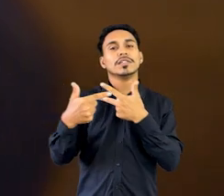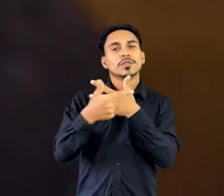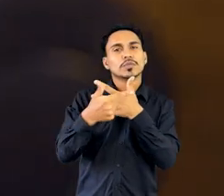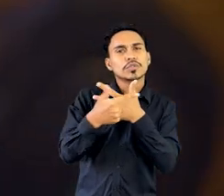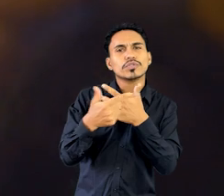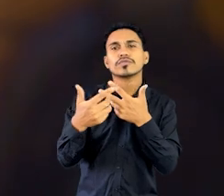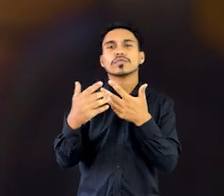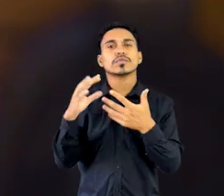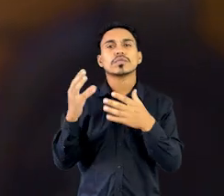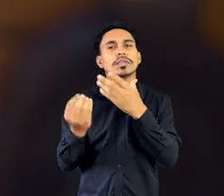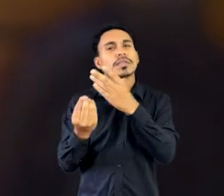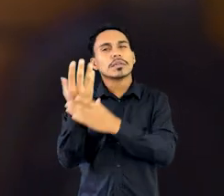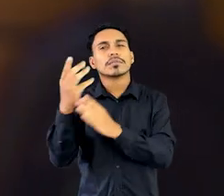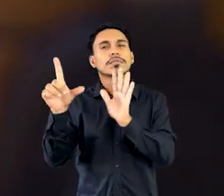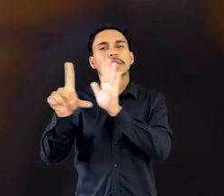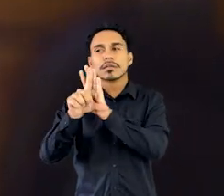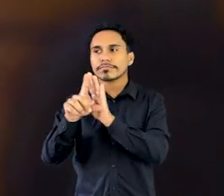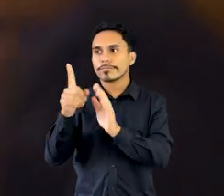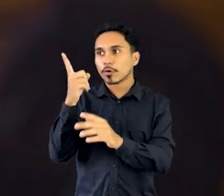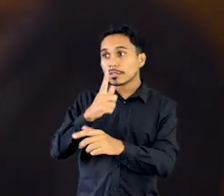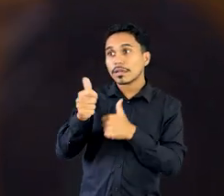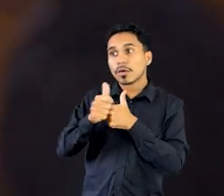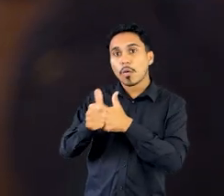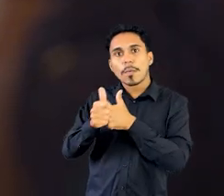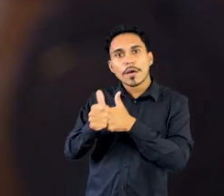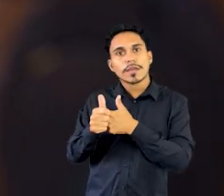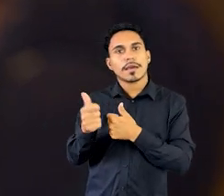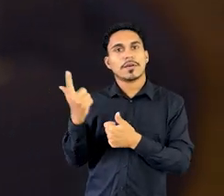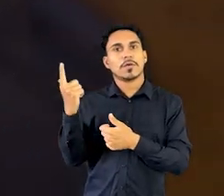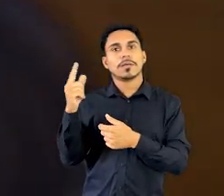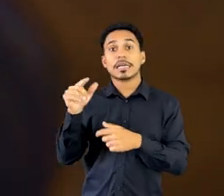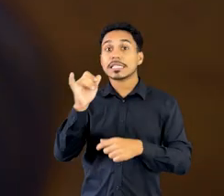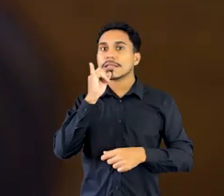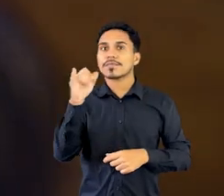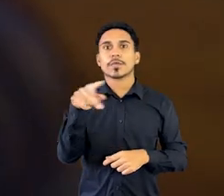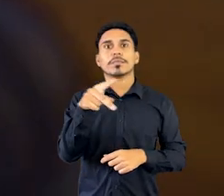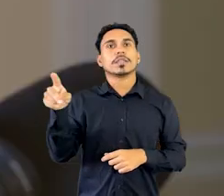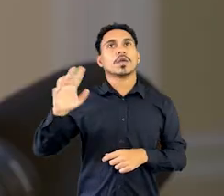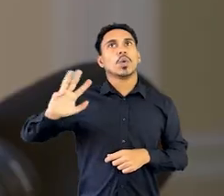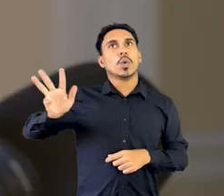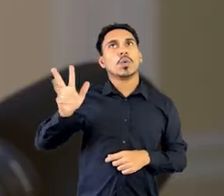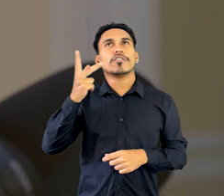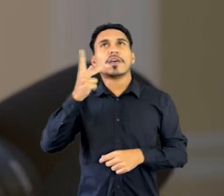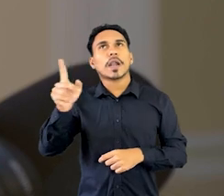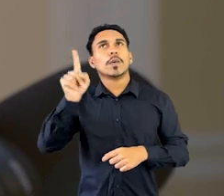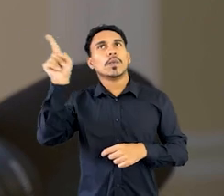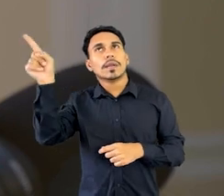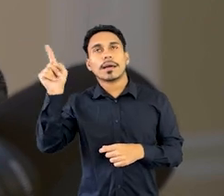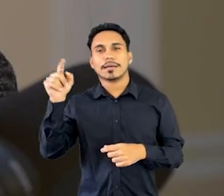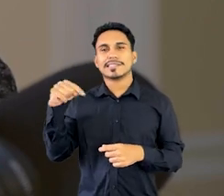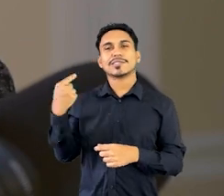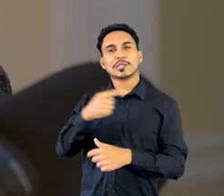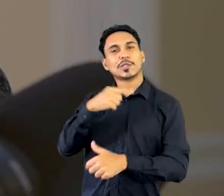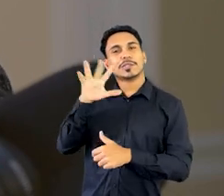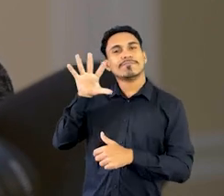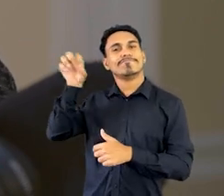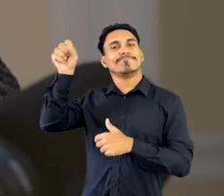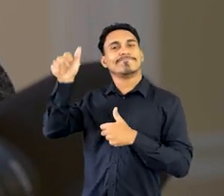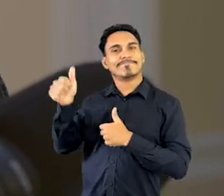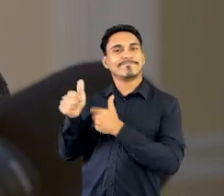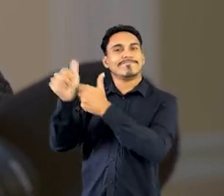Legislativo então a gente monitora projeto de lei a gente monitora discurso então o presidente Lula falou um negócio não sei a onde a gente tem que